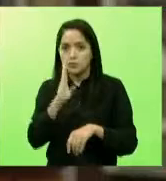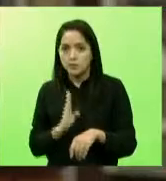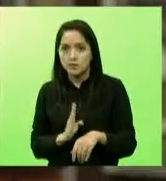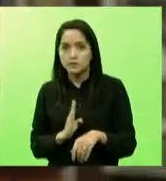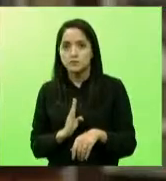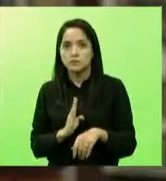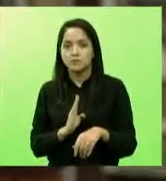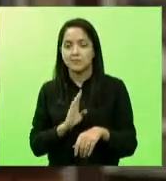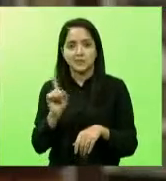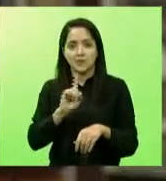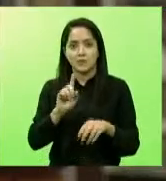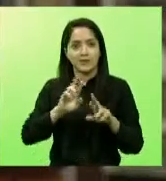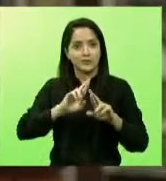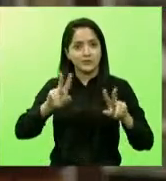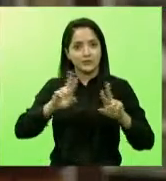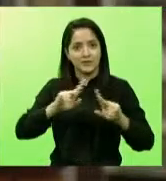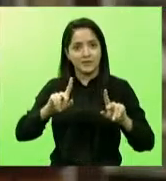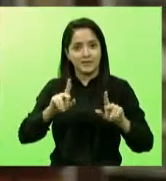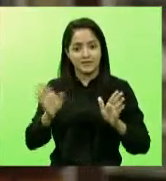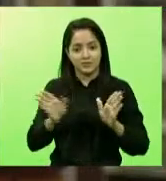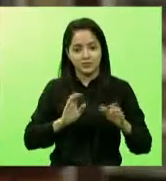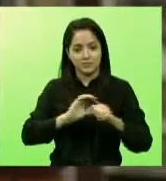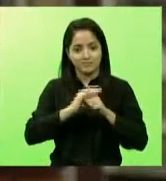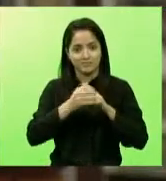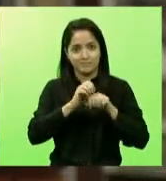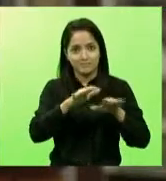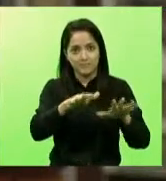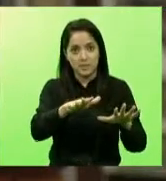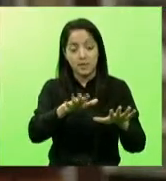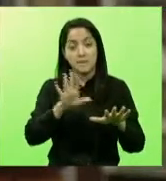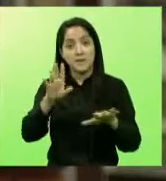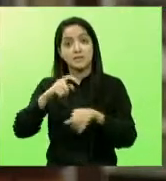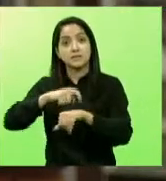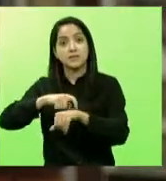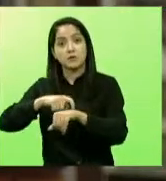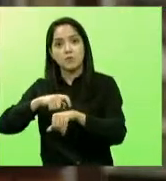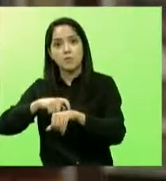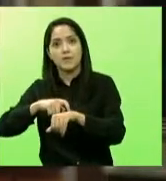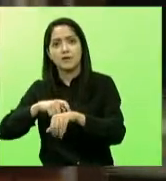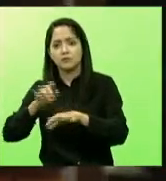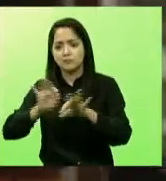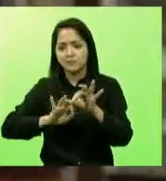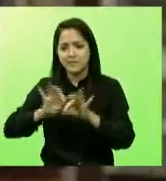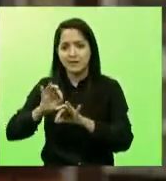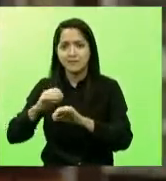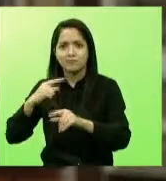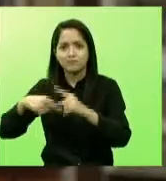o momento da pandemia, mas mesmo assim era um momento em que o Brasil estava se reconstruindo,